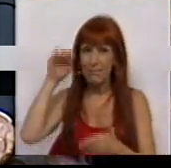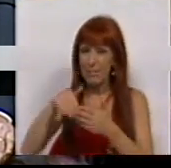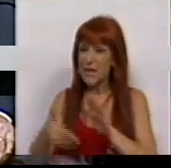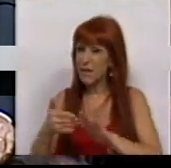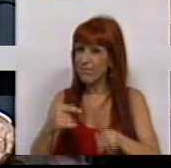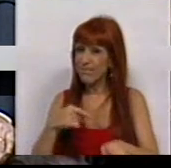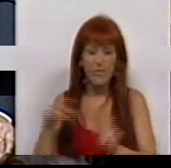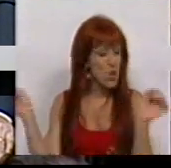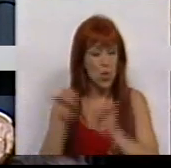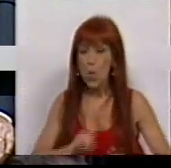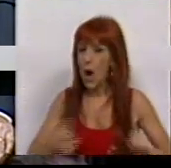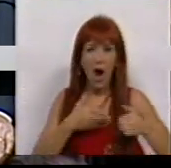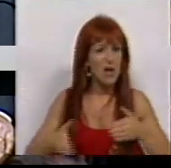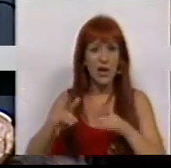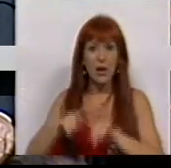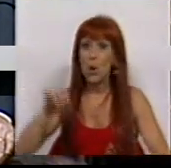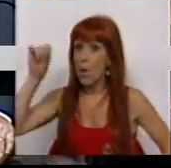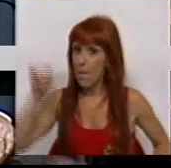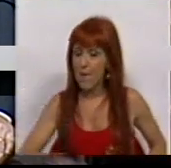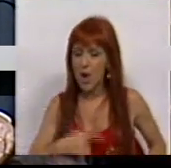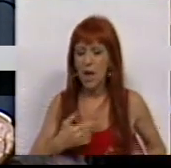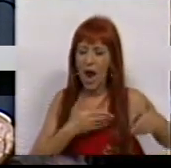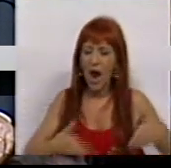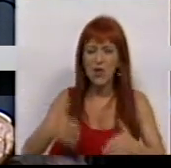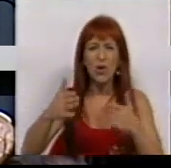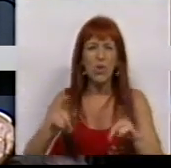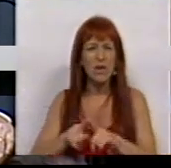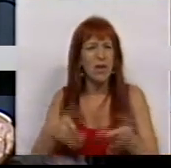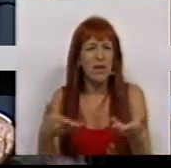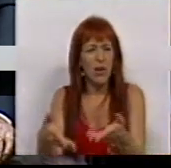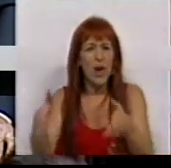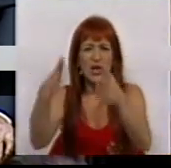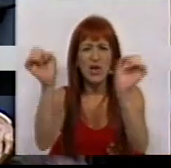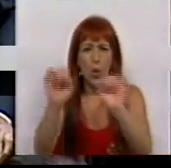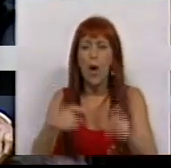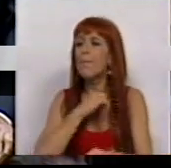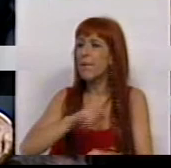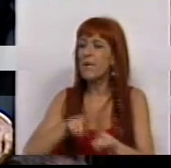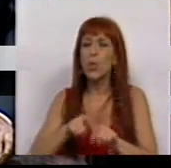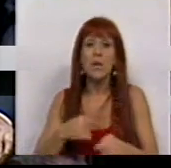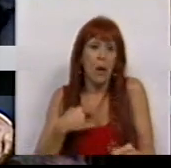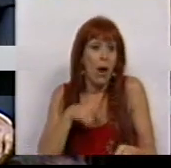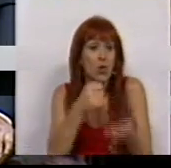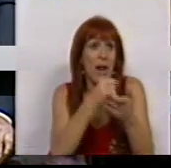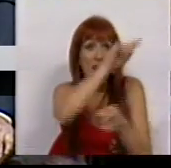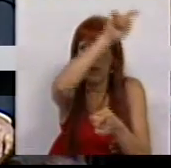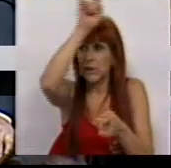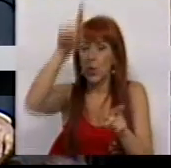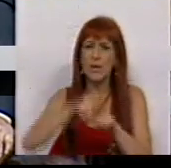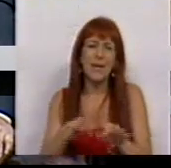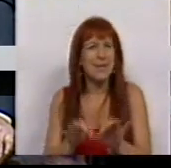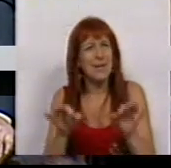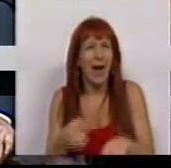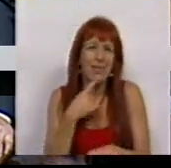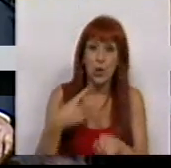conclusão. Não existe uma estratégia, ou pior, a estratégia de não ter estratégia para permitir que sejam os ditos mercados, que é como quem